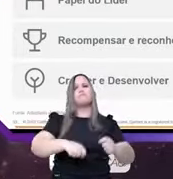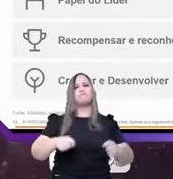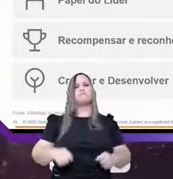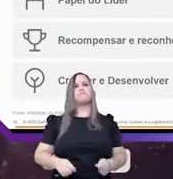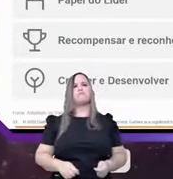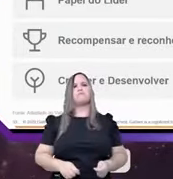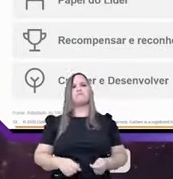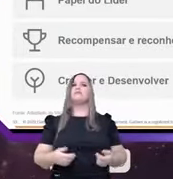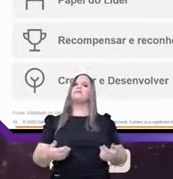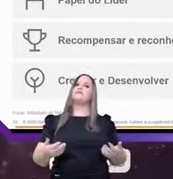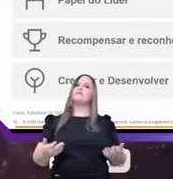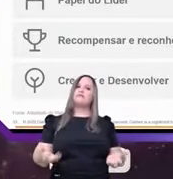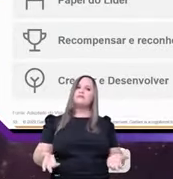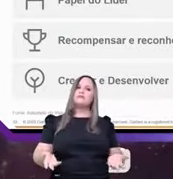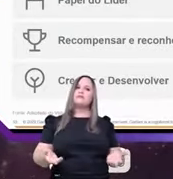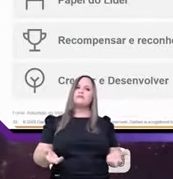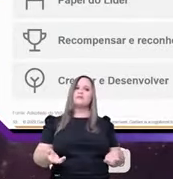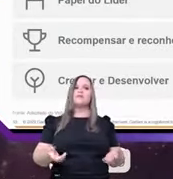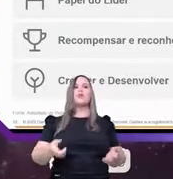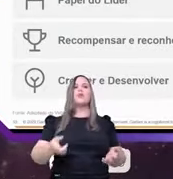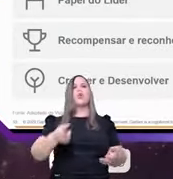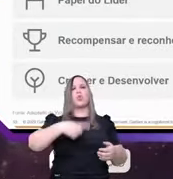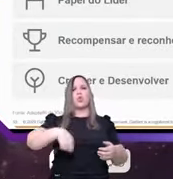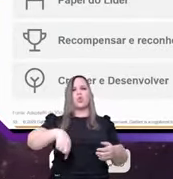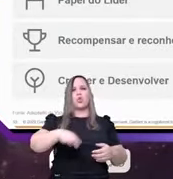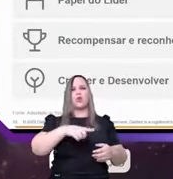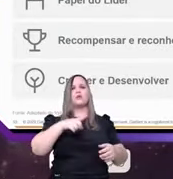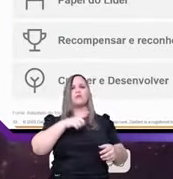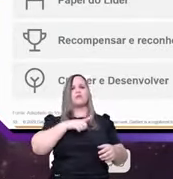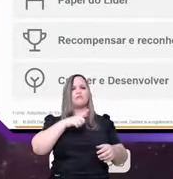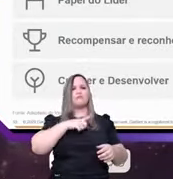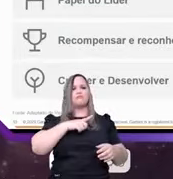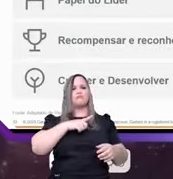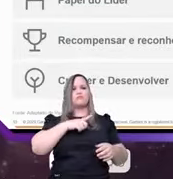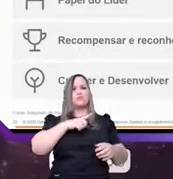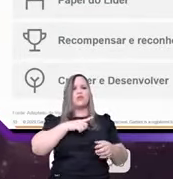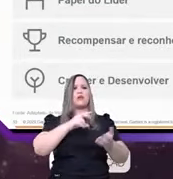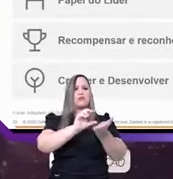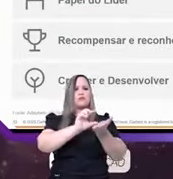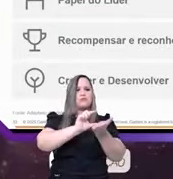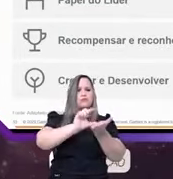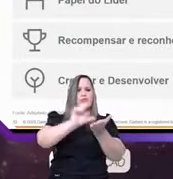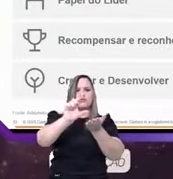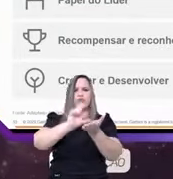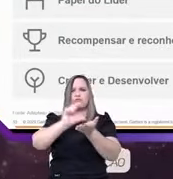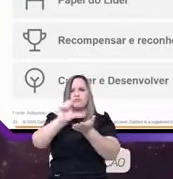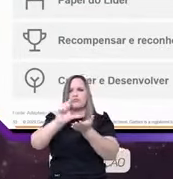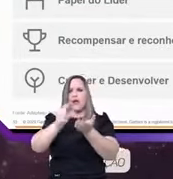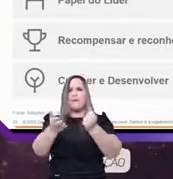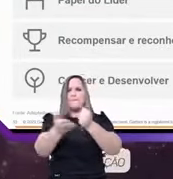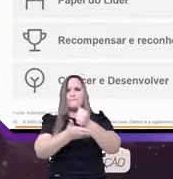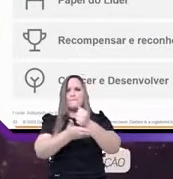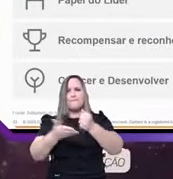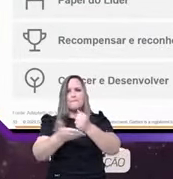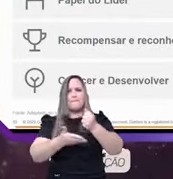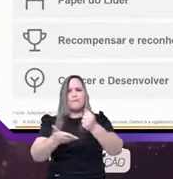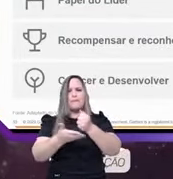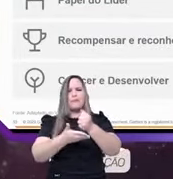olha, com as hipóteses que nós temos, as ferramentas que nós temos, o feedback que nós temos, com essa base que nós temos, nós conseguimos